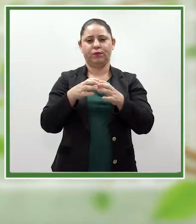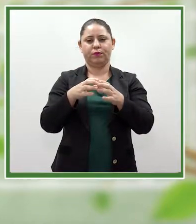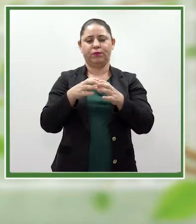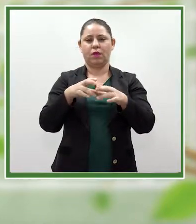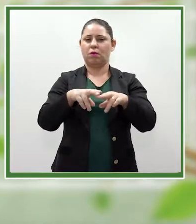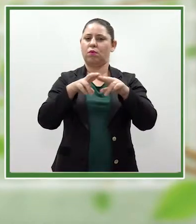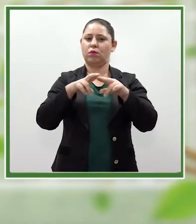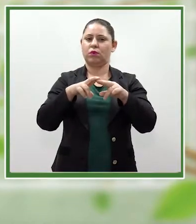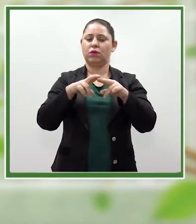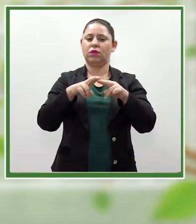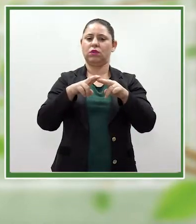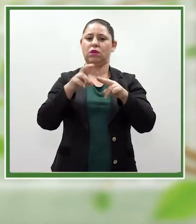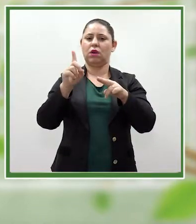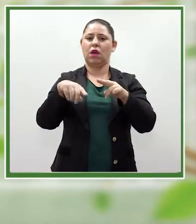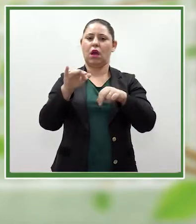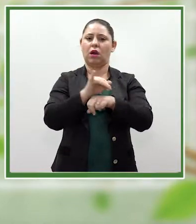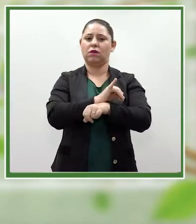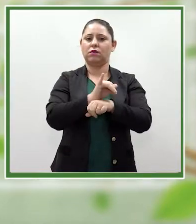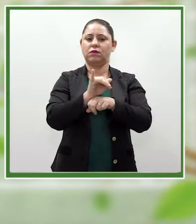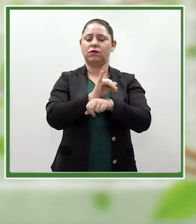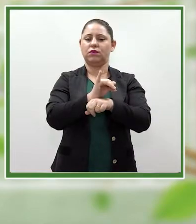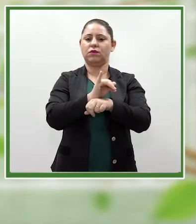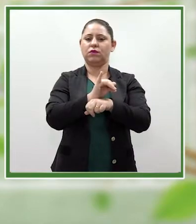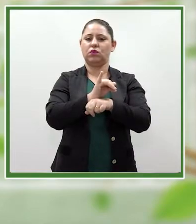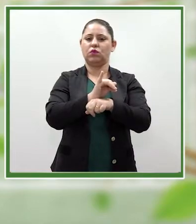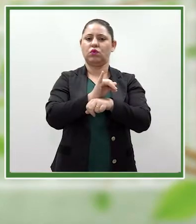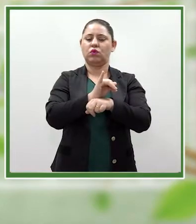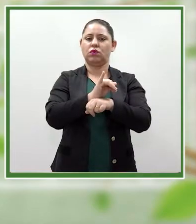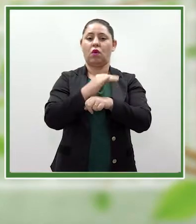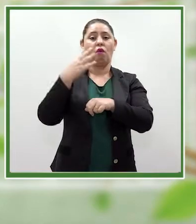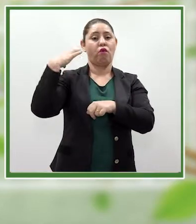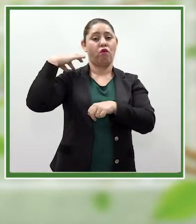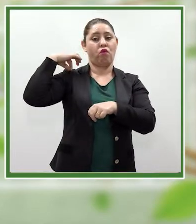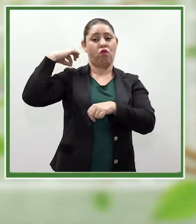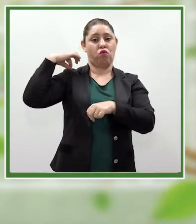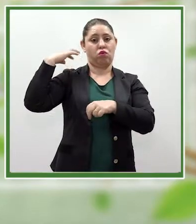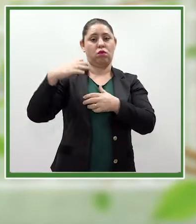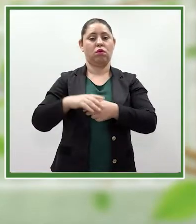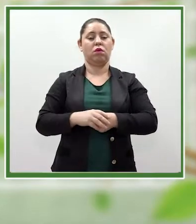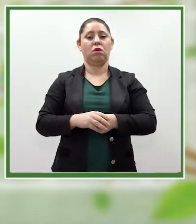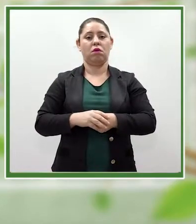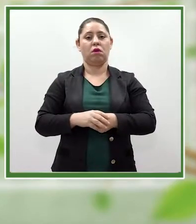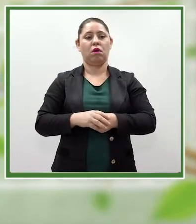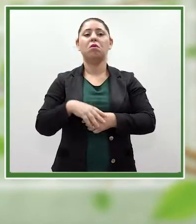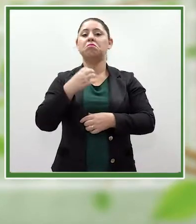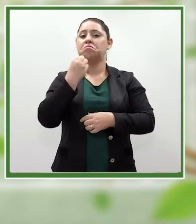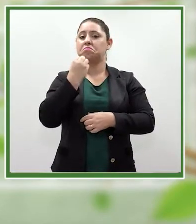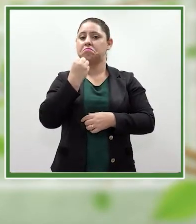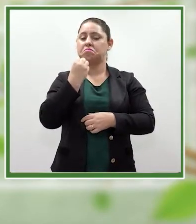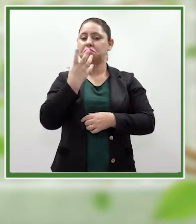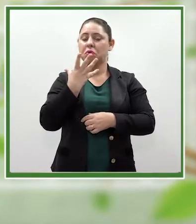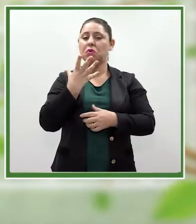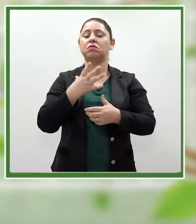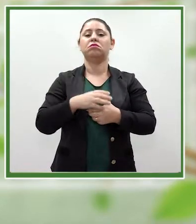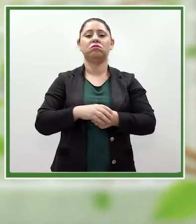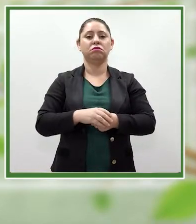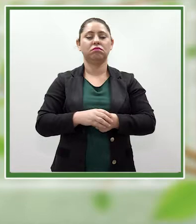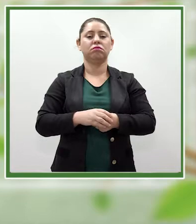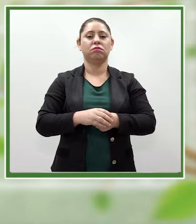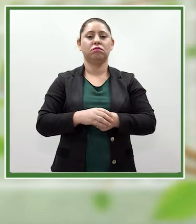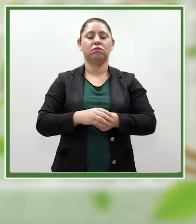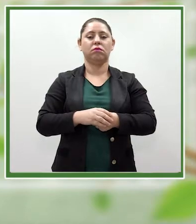dessa composição, né? E então as suas ações foram voluntárias e foram de